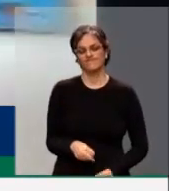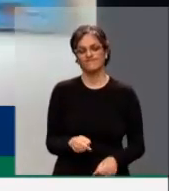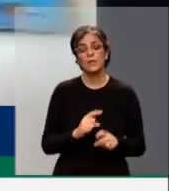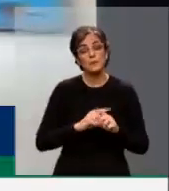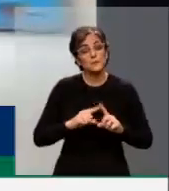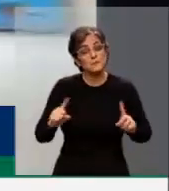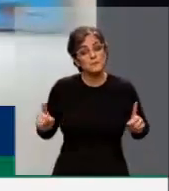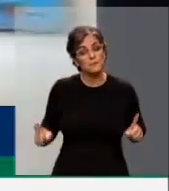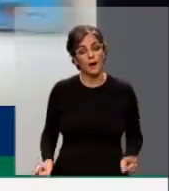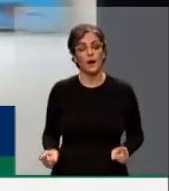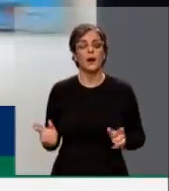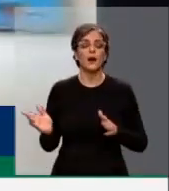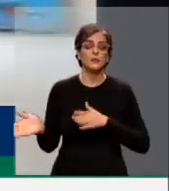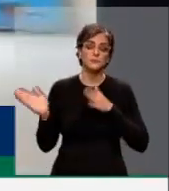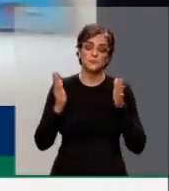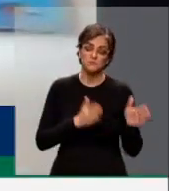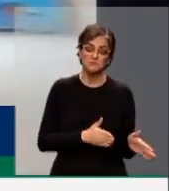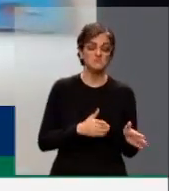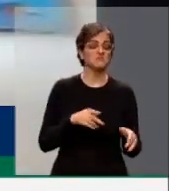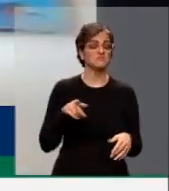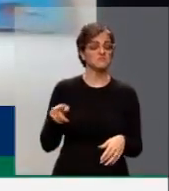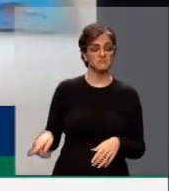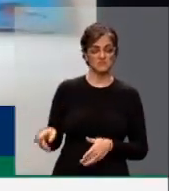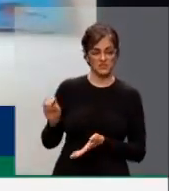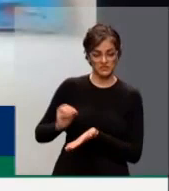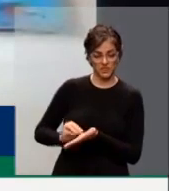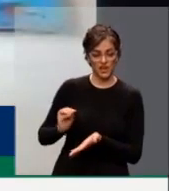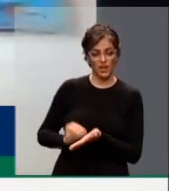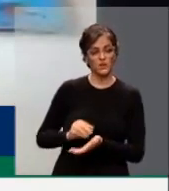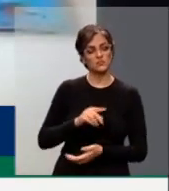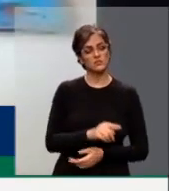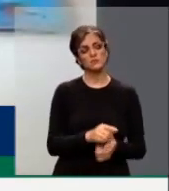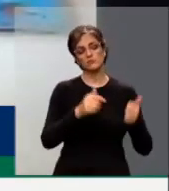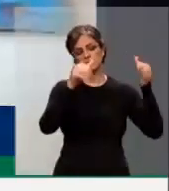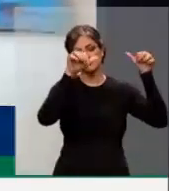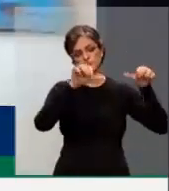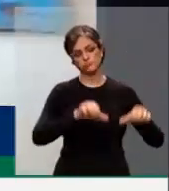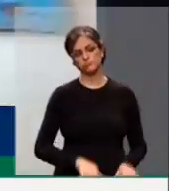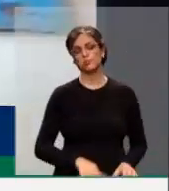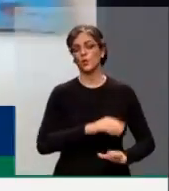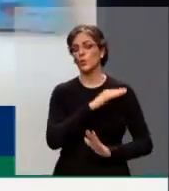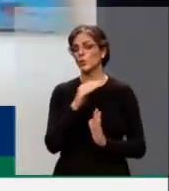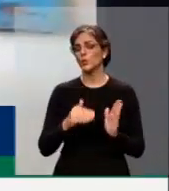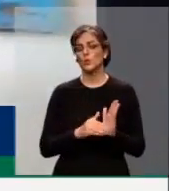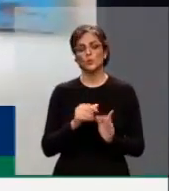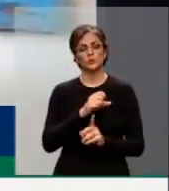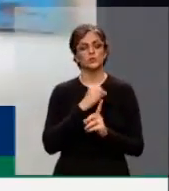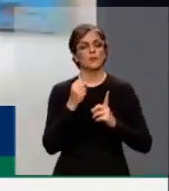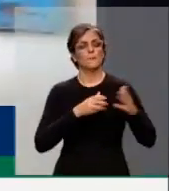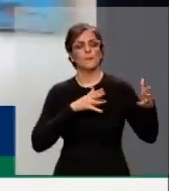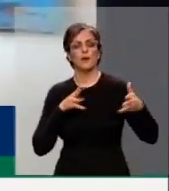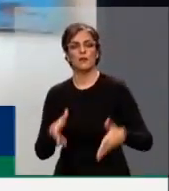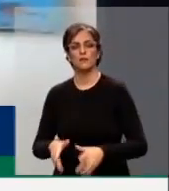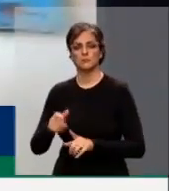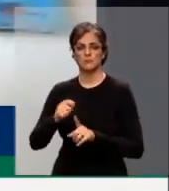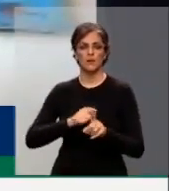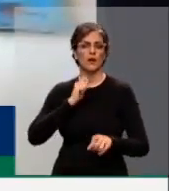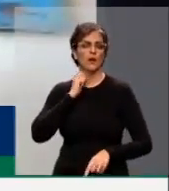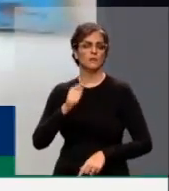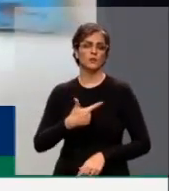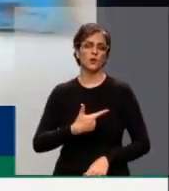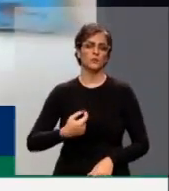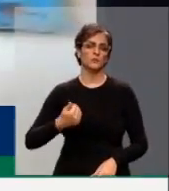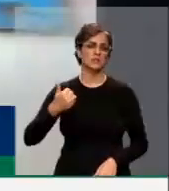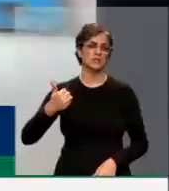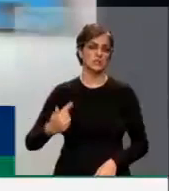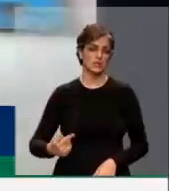não ter essas políticas estruturadas, você teve também um desmonte da participação social, né, em abril de 2017,